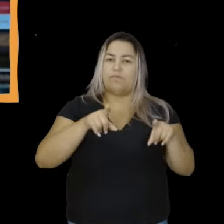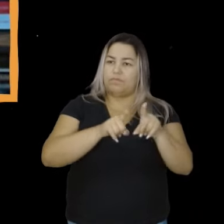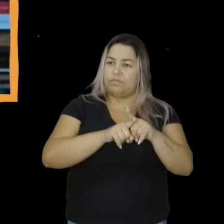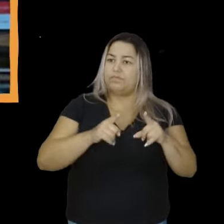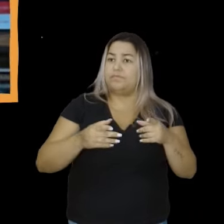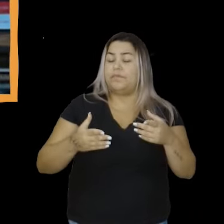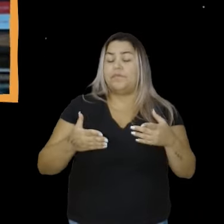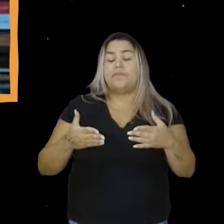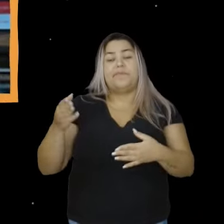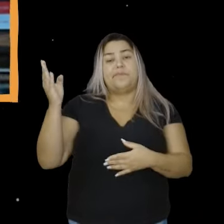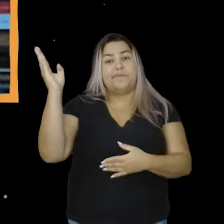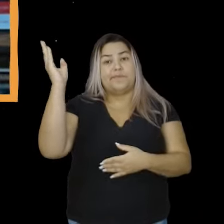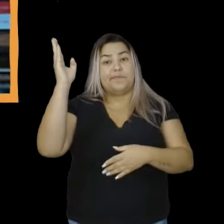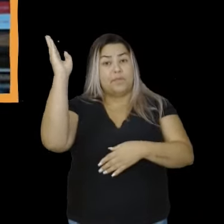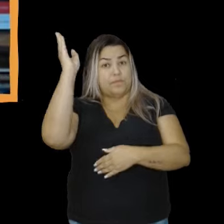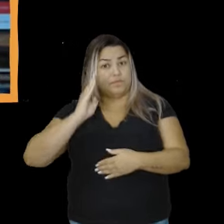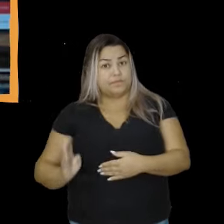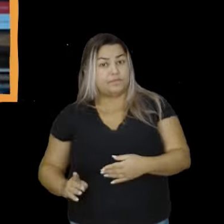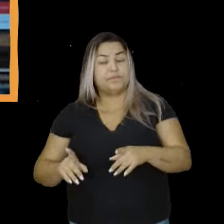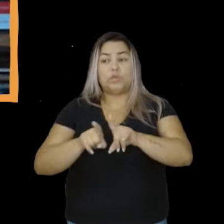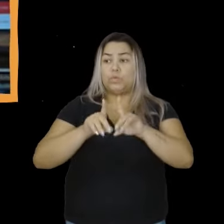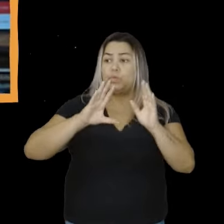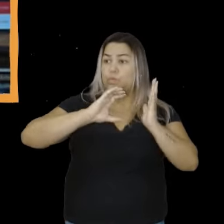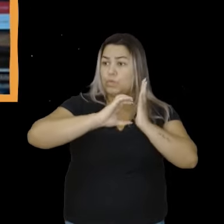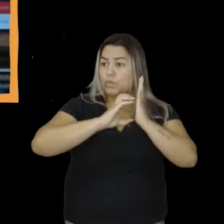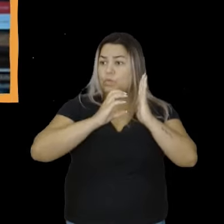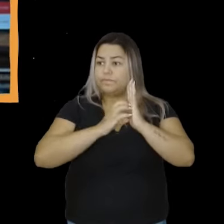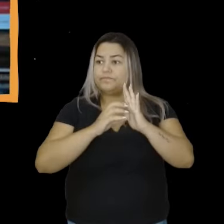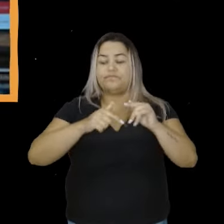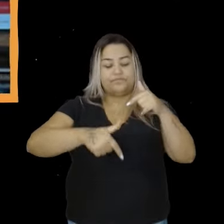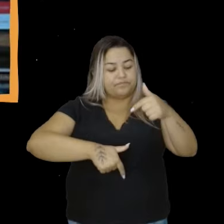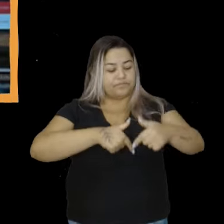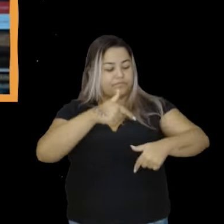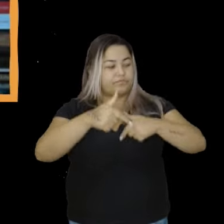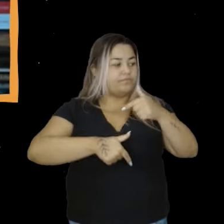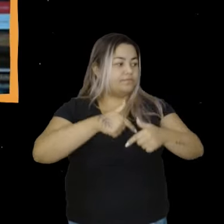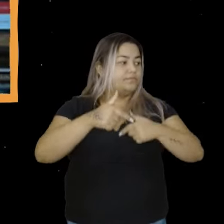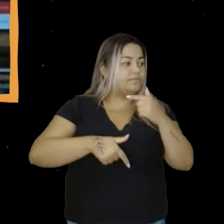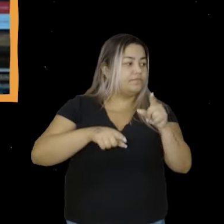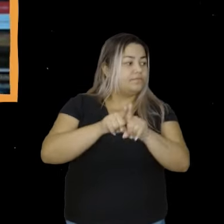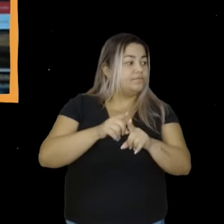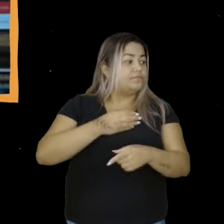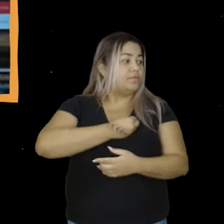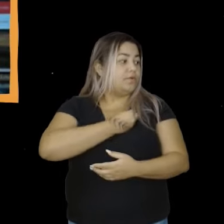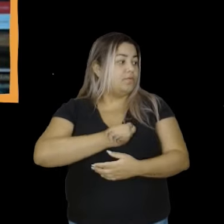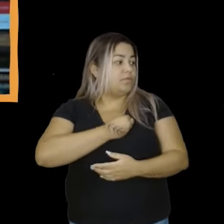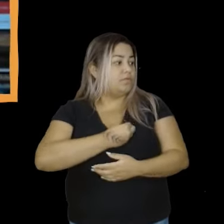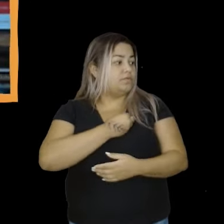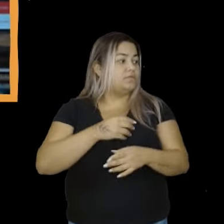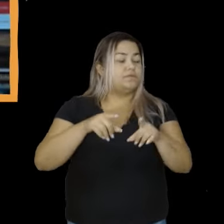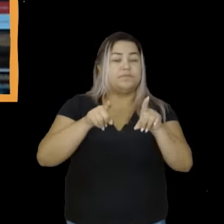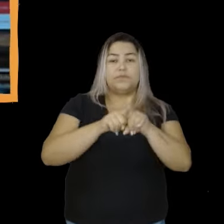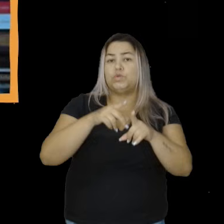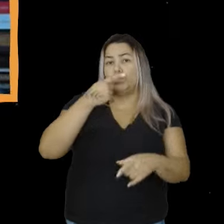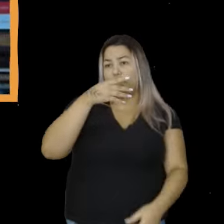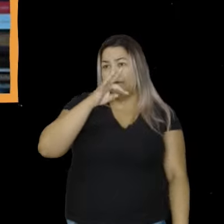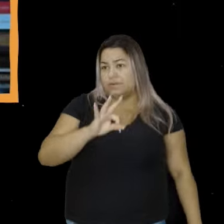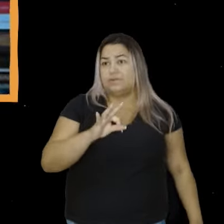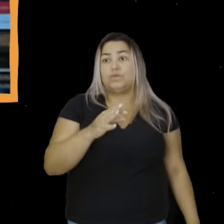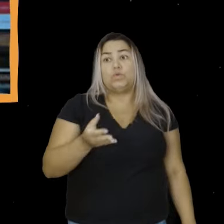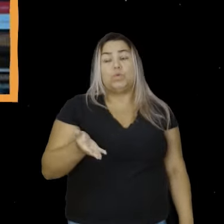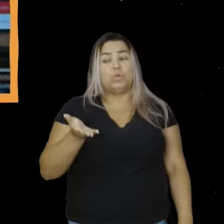do Brasil, qual o papel de um partido da classe trabalhadora. Então eu vivi intensamente isso como militante do PT, que na